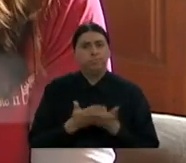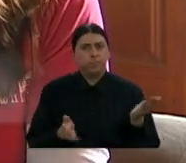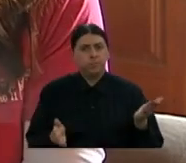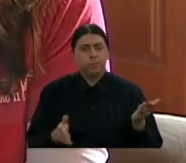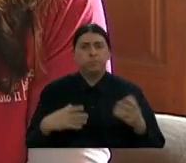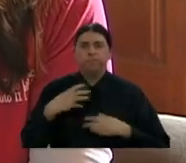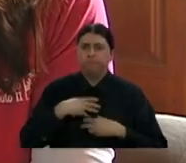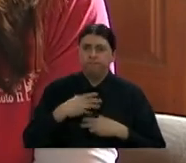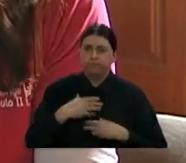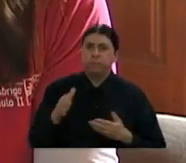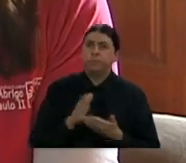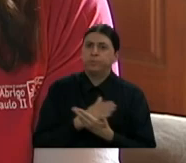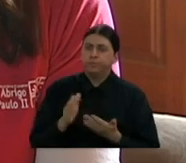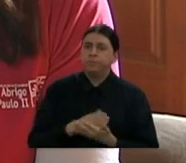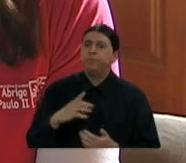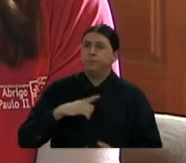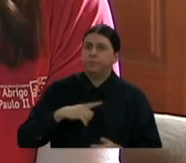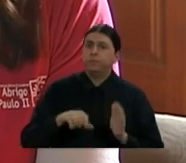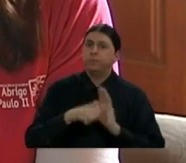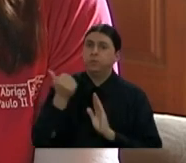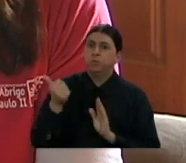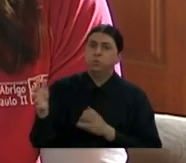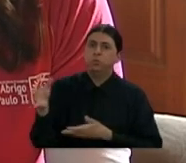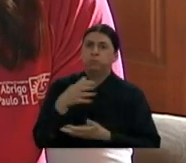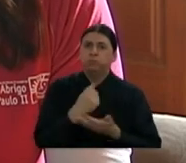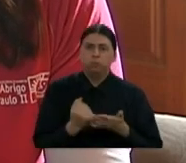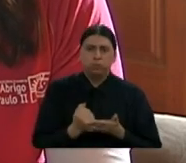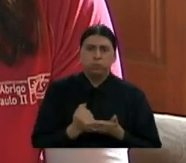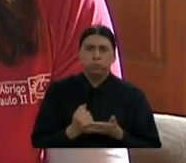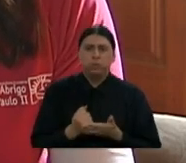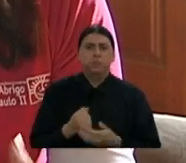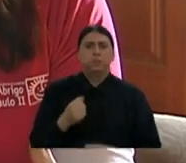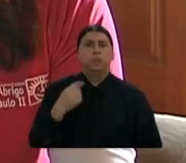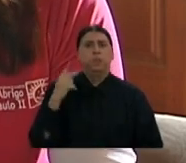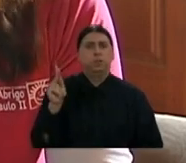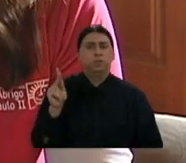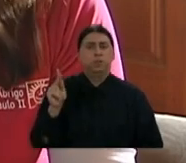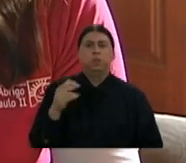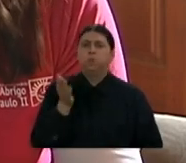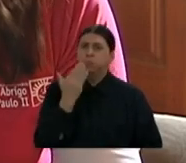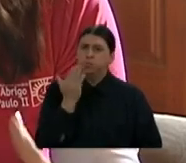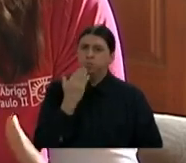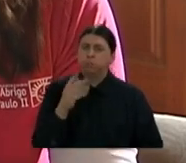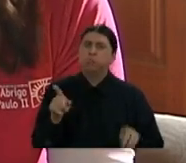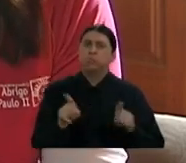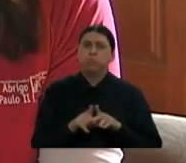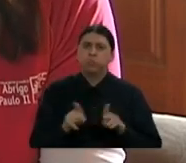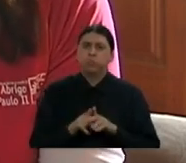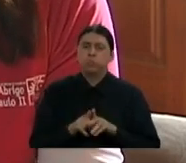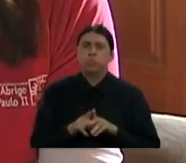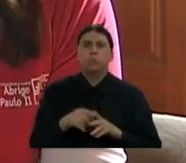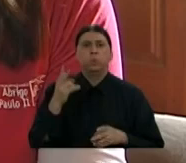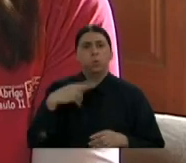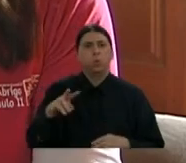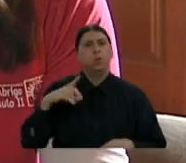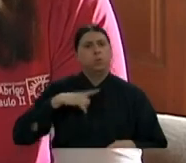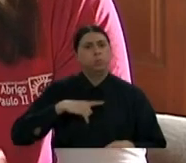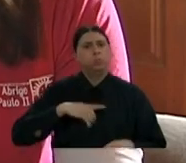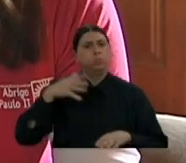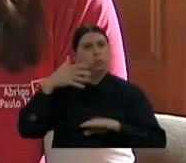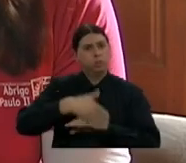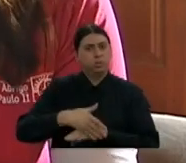ali ele tem o primeiro acolhimento e que não tem a alimentação é bom às vezes chego na